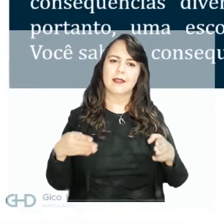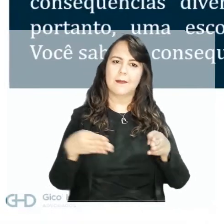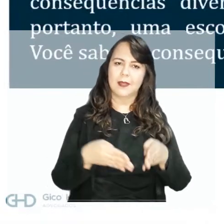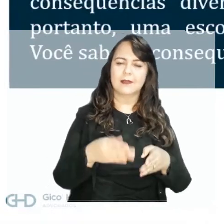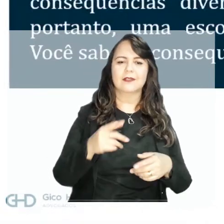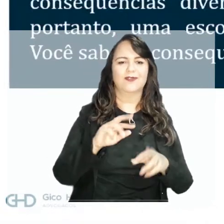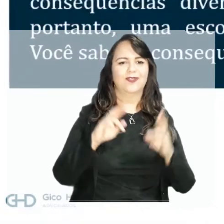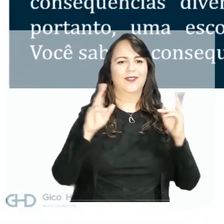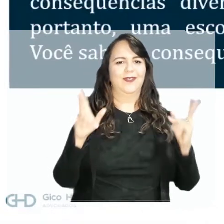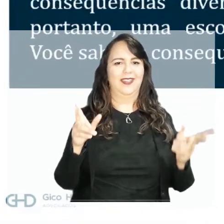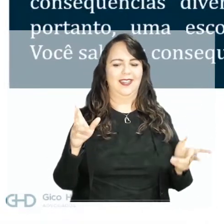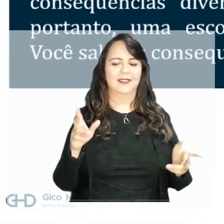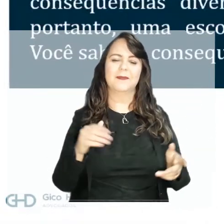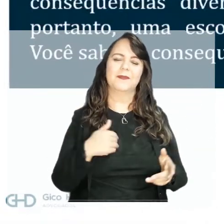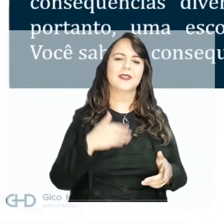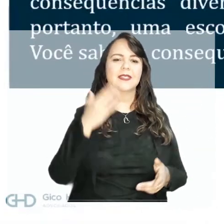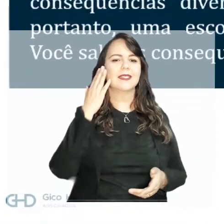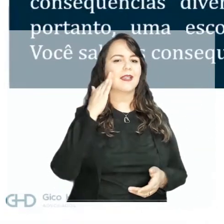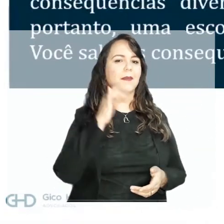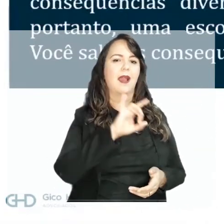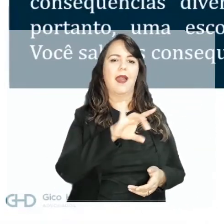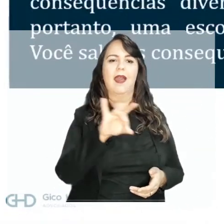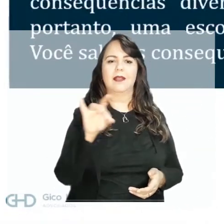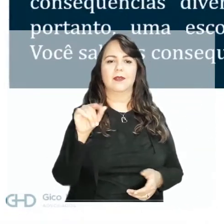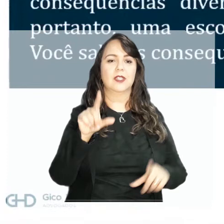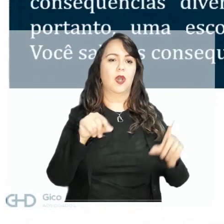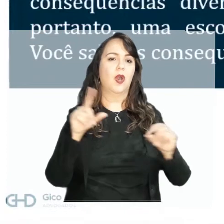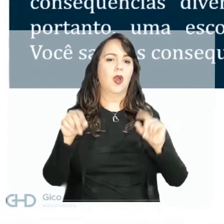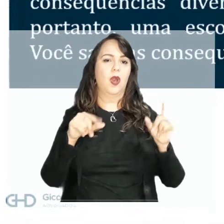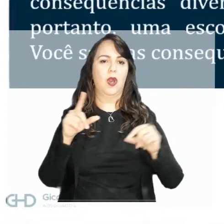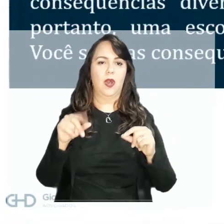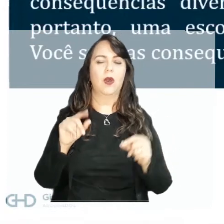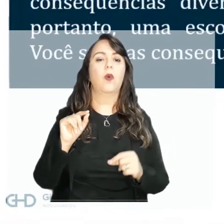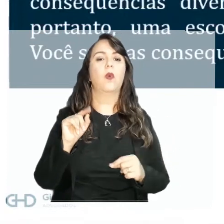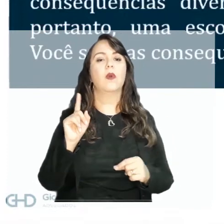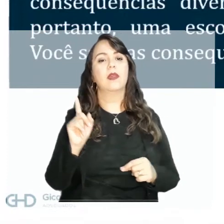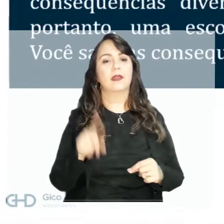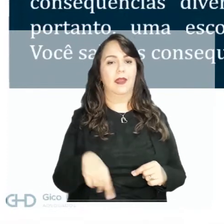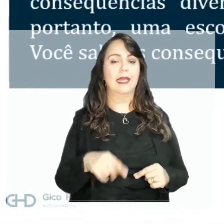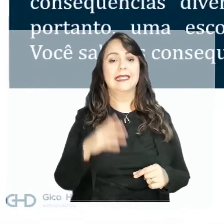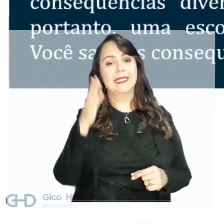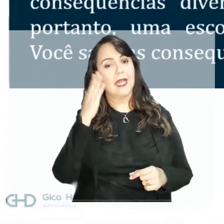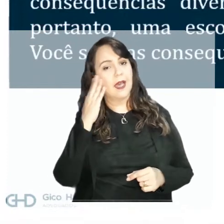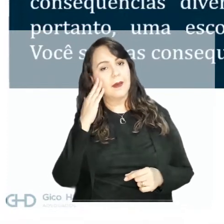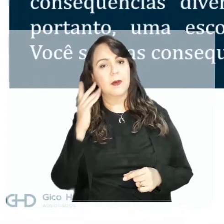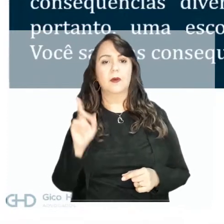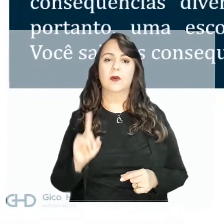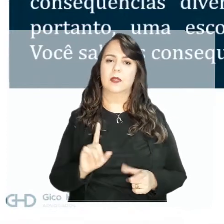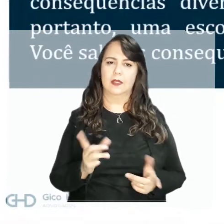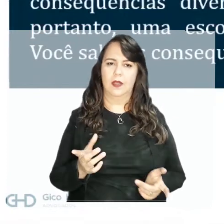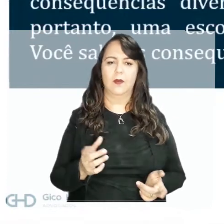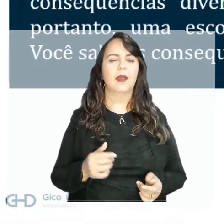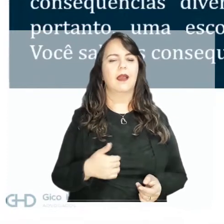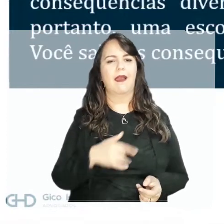de uma consequência. Quer o julgador saiba ou não, cada interpretação jurídica é uma escolha de uma consequência. E aí